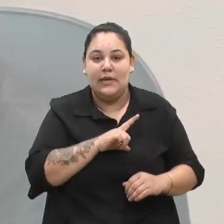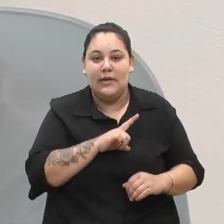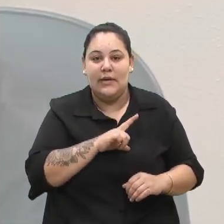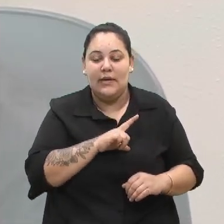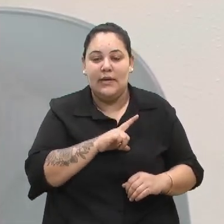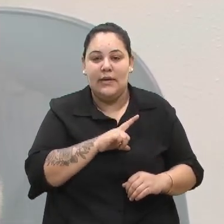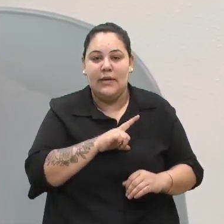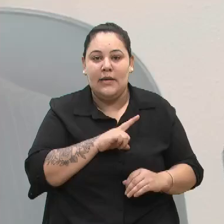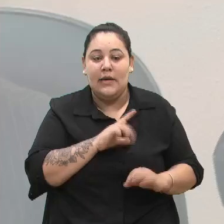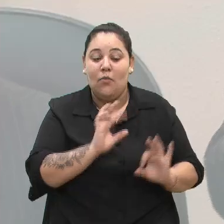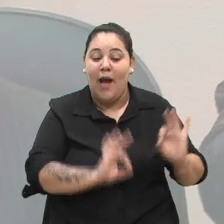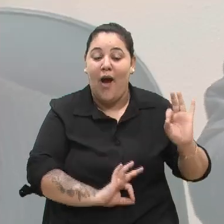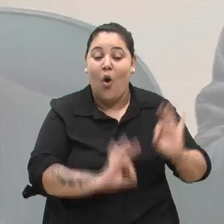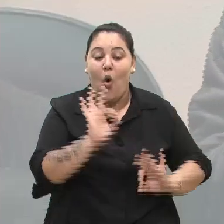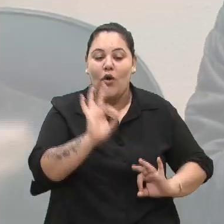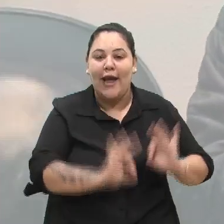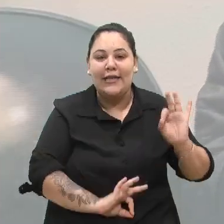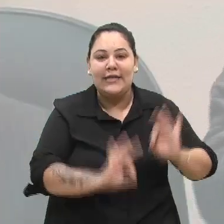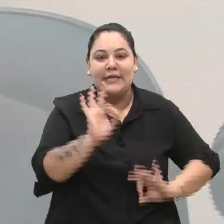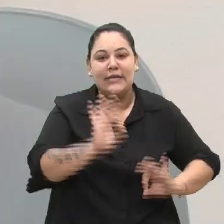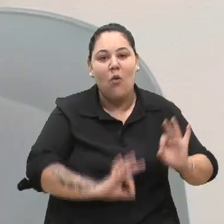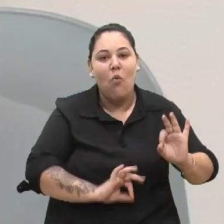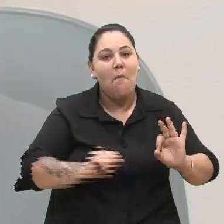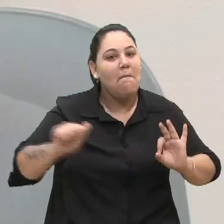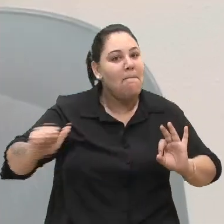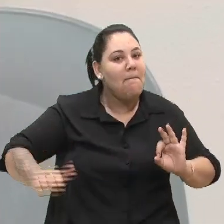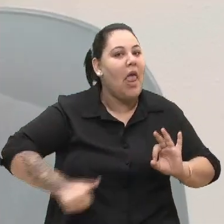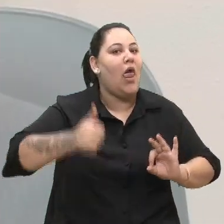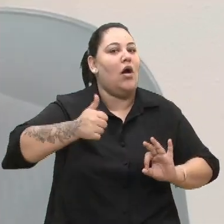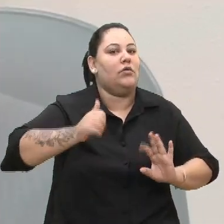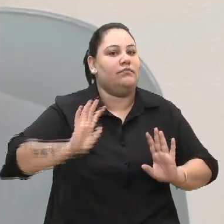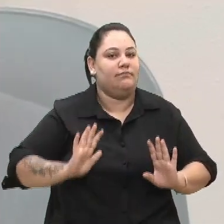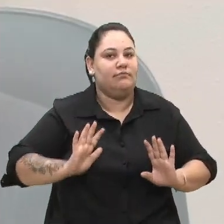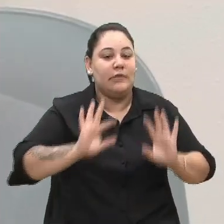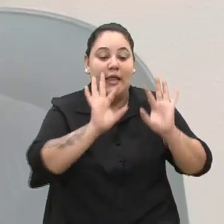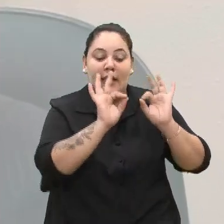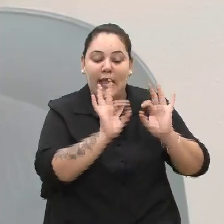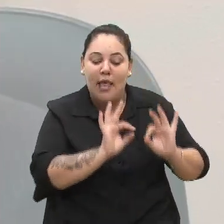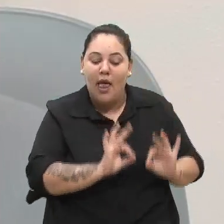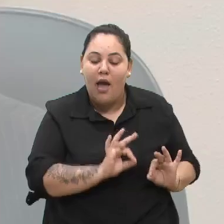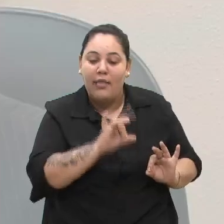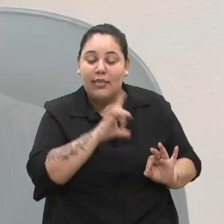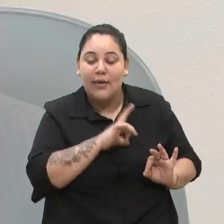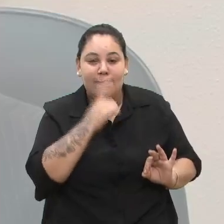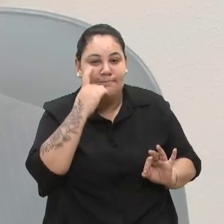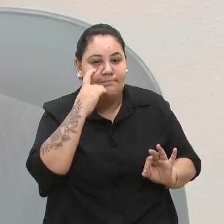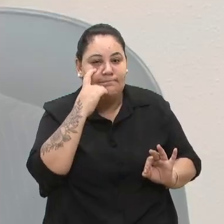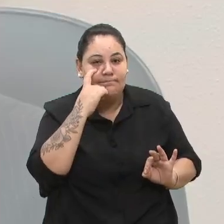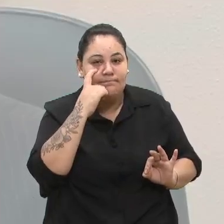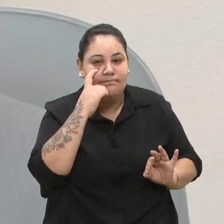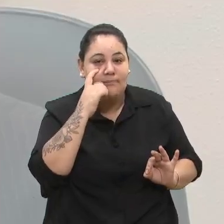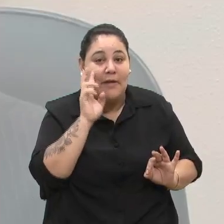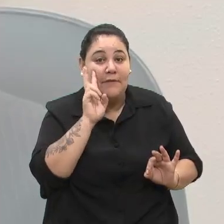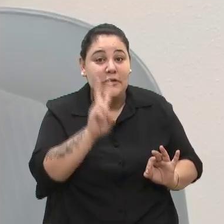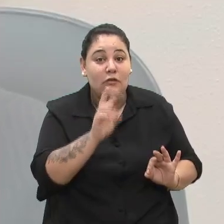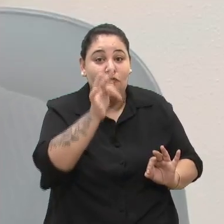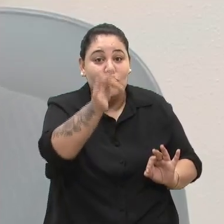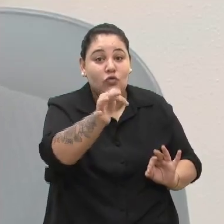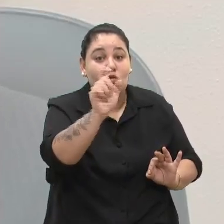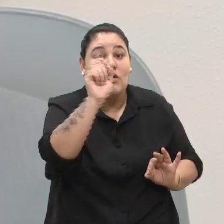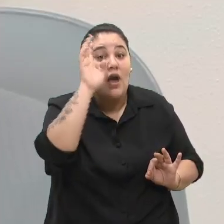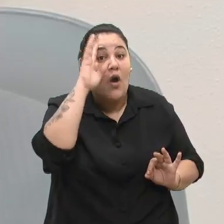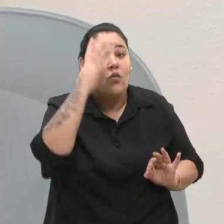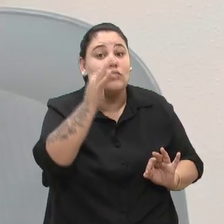planejamento. O que eu percebo é que a gente precisa ter mais planejamento, ter mais uma visão de futuro disso que vai acontecer.